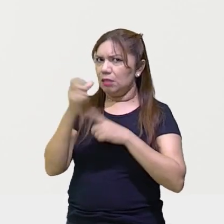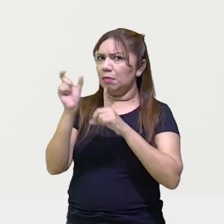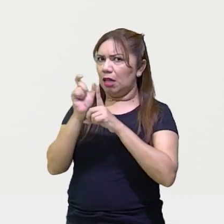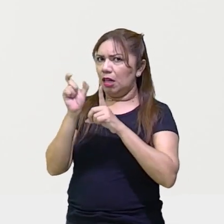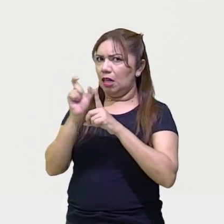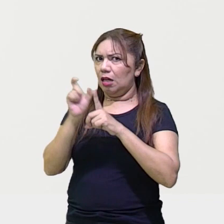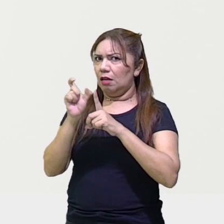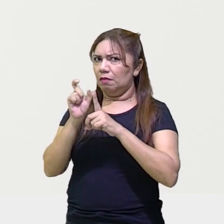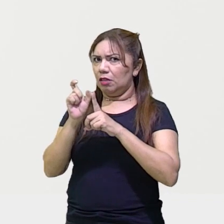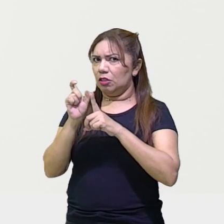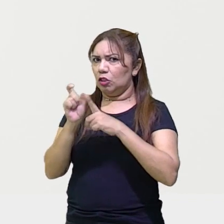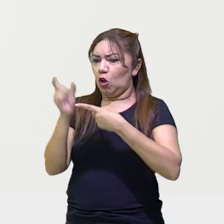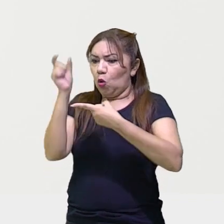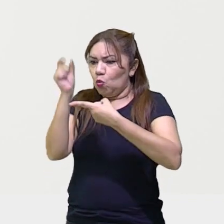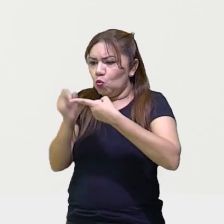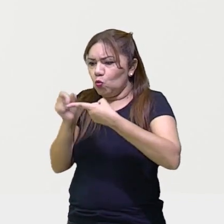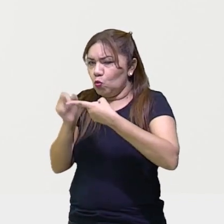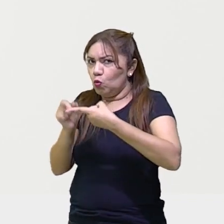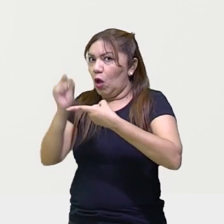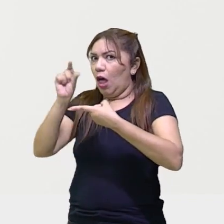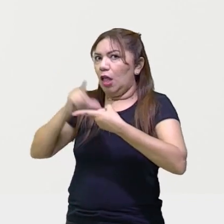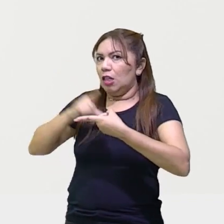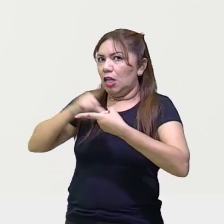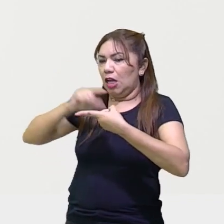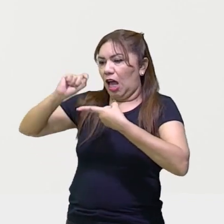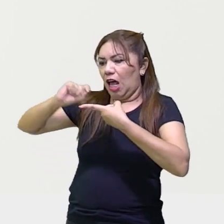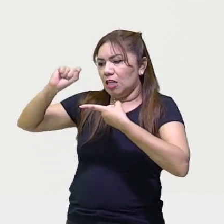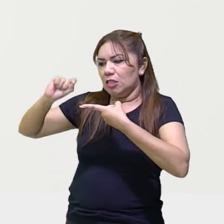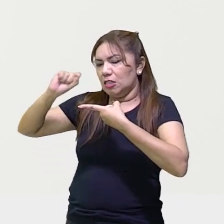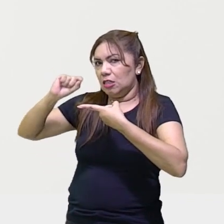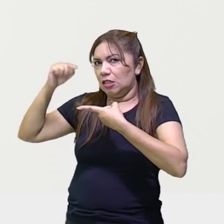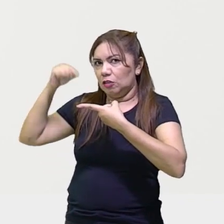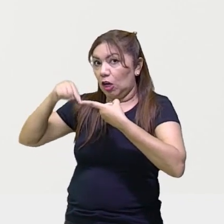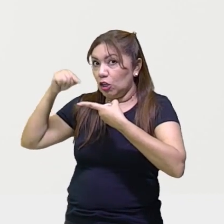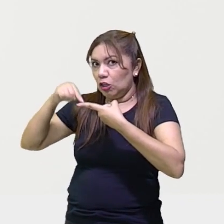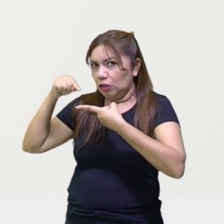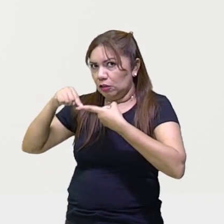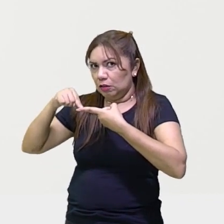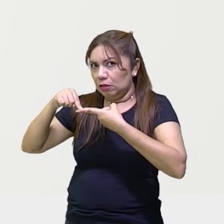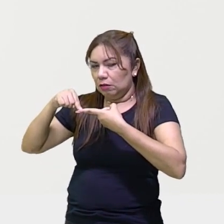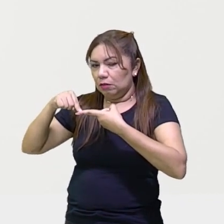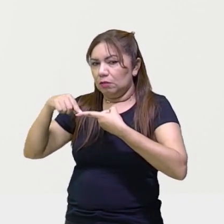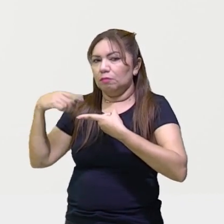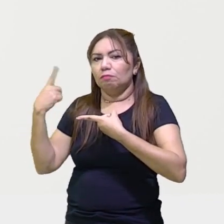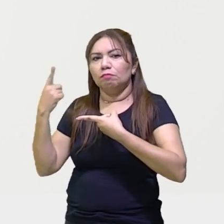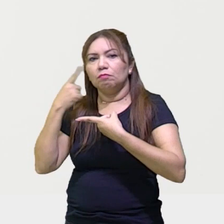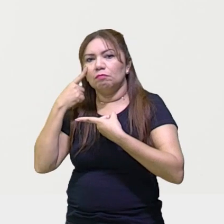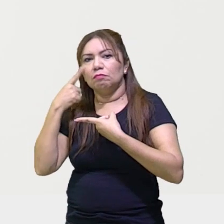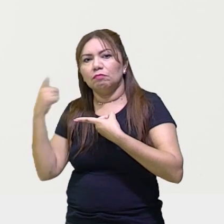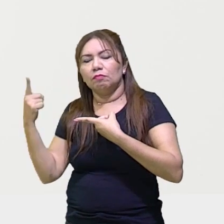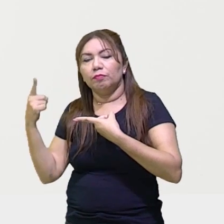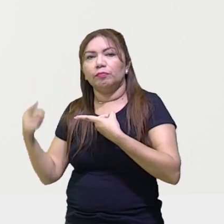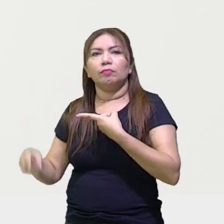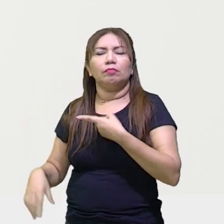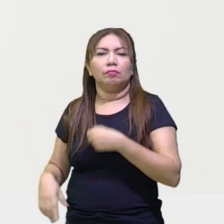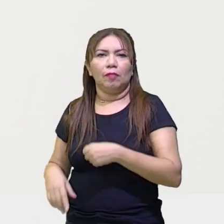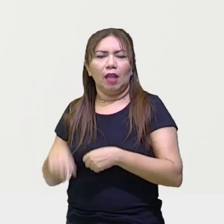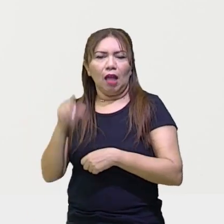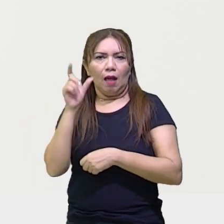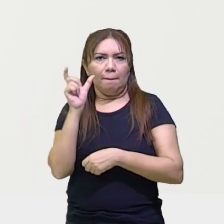aí? Conseguiram? Deixa eu voltar para o texto aqui, só para a gente fazer uma busca aqui. Ok?